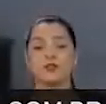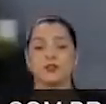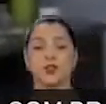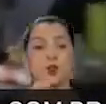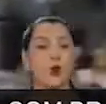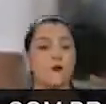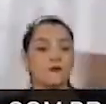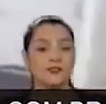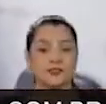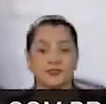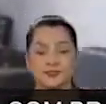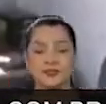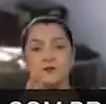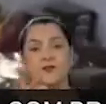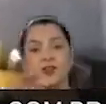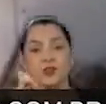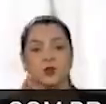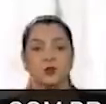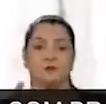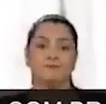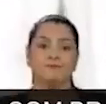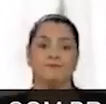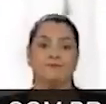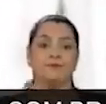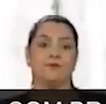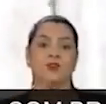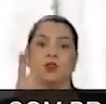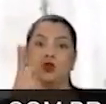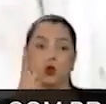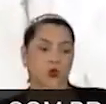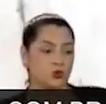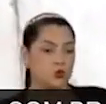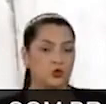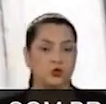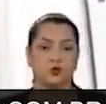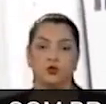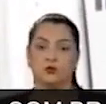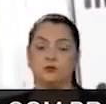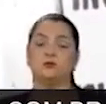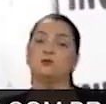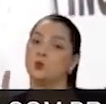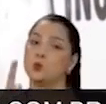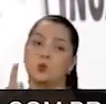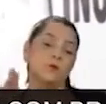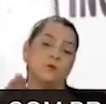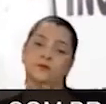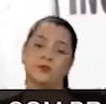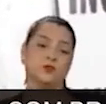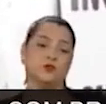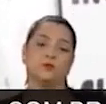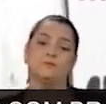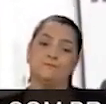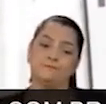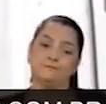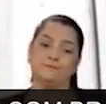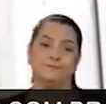de recicláveis do Vitor é uma exceção. Tinha dois comércios. Um acabou. Quer